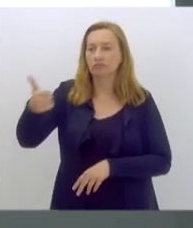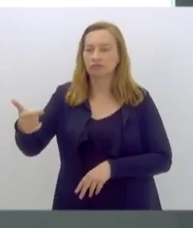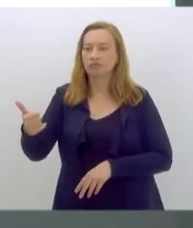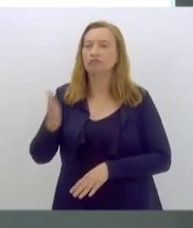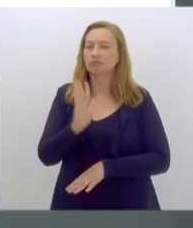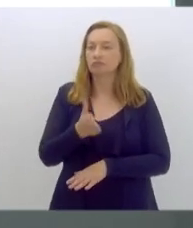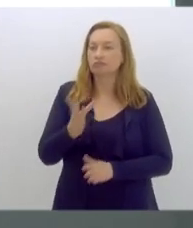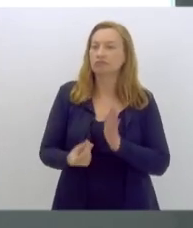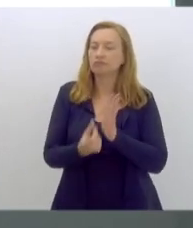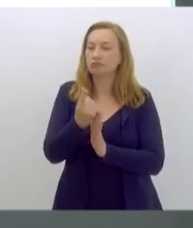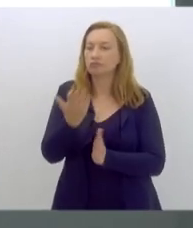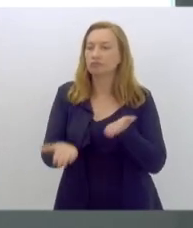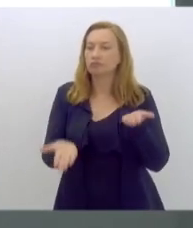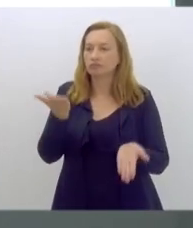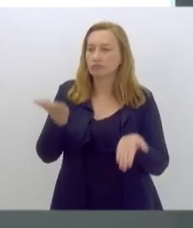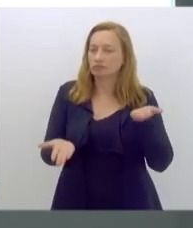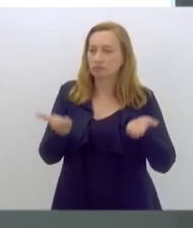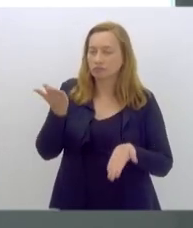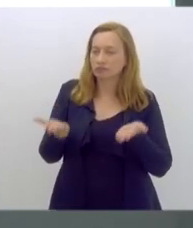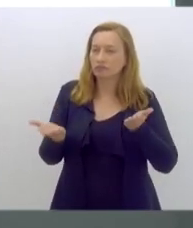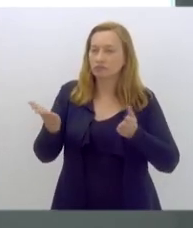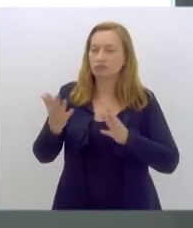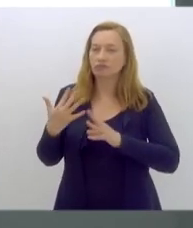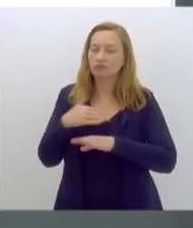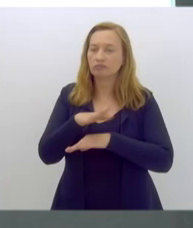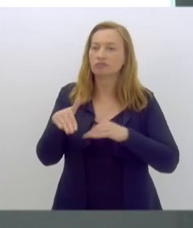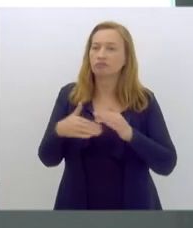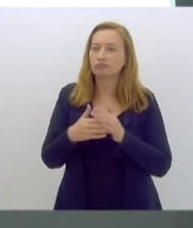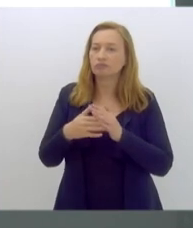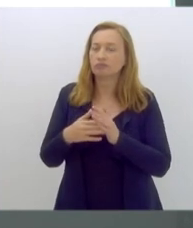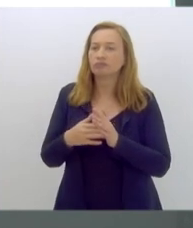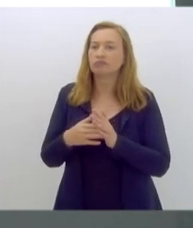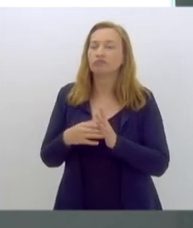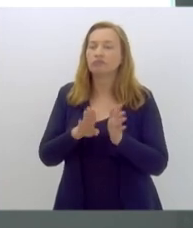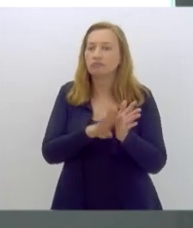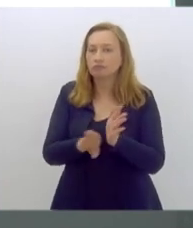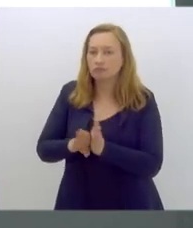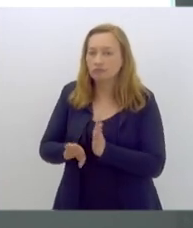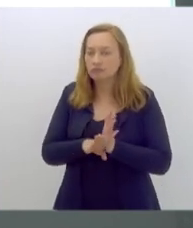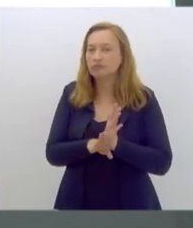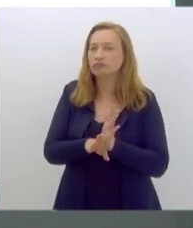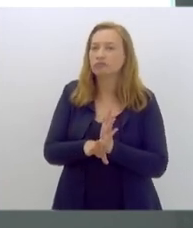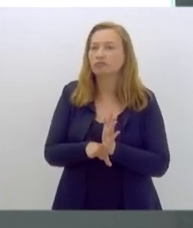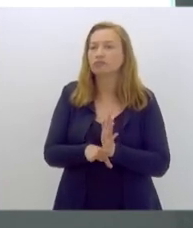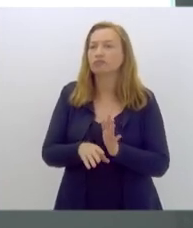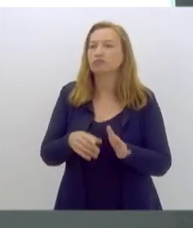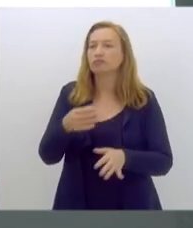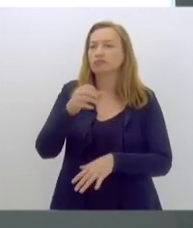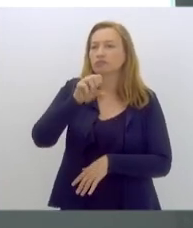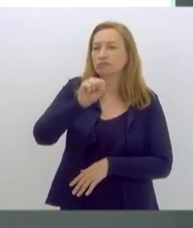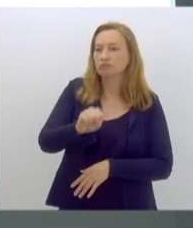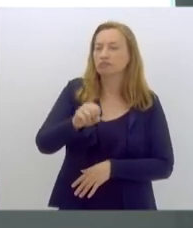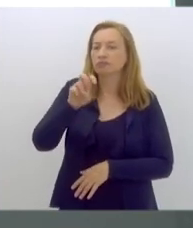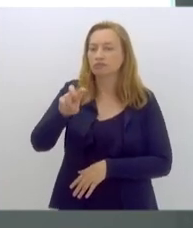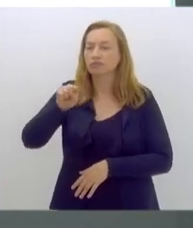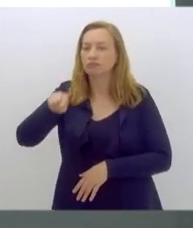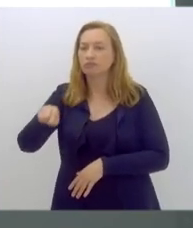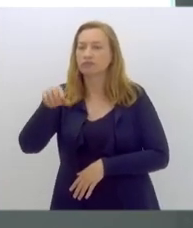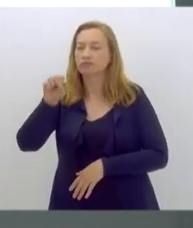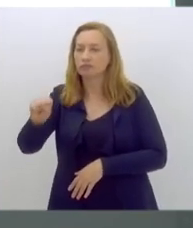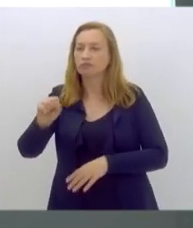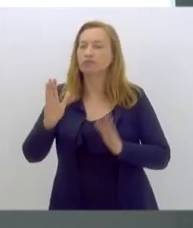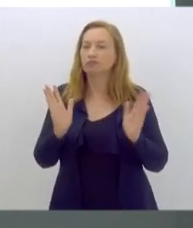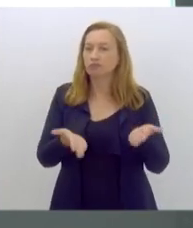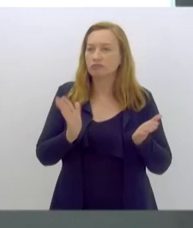um orçamento equilibrado né com total de receitas e despesas de 85.8 e agora para 23